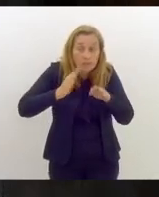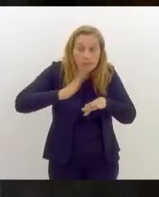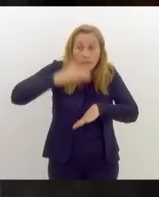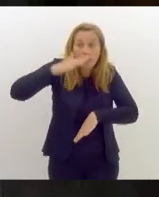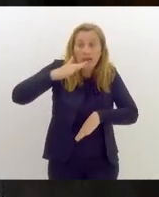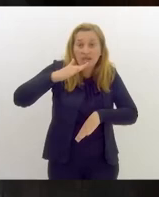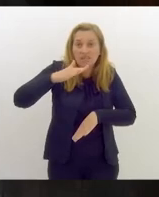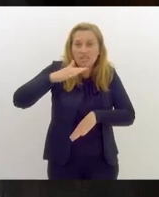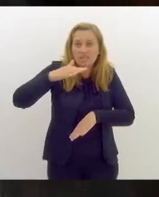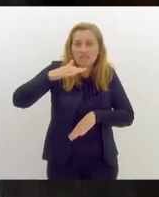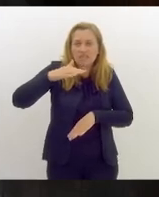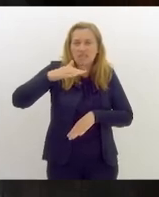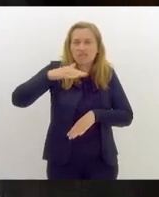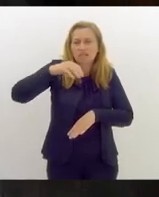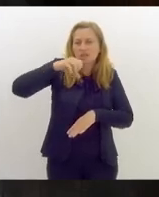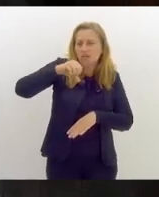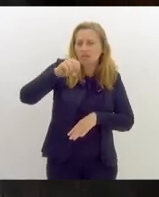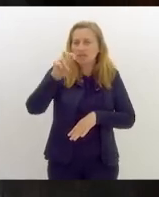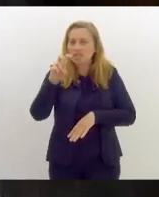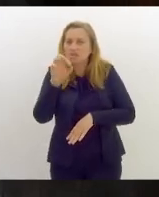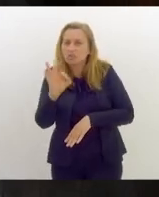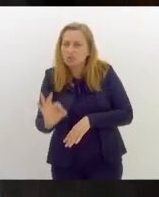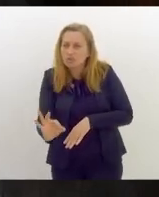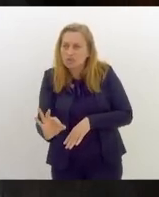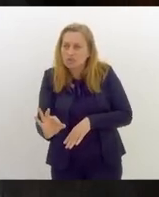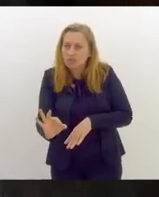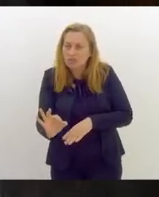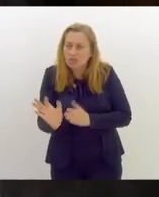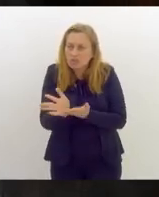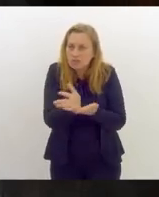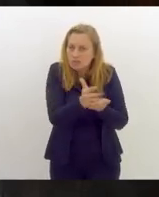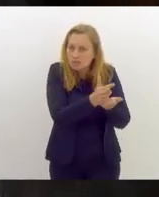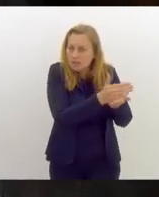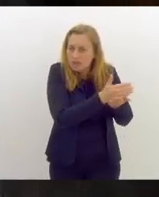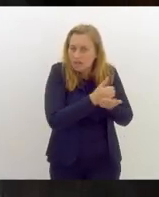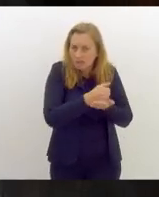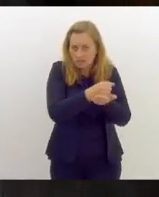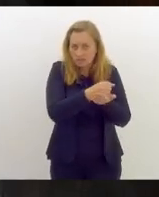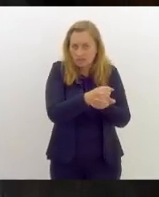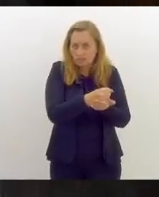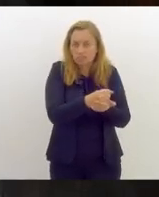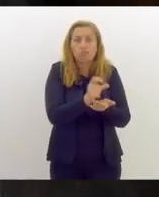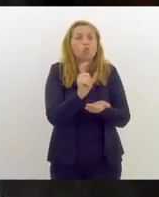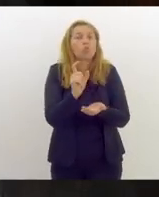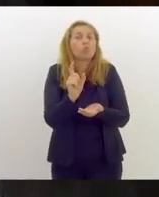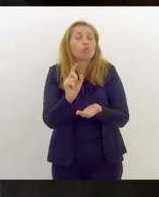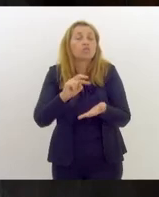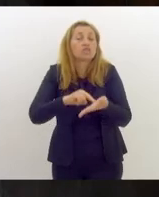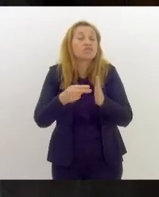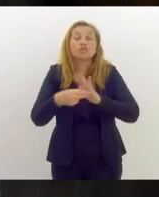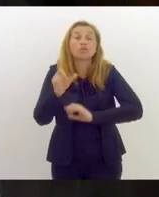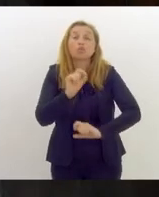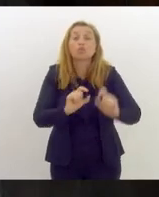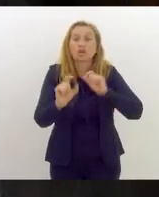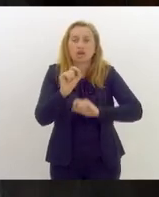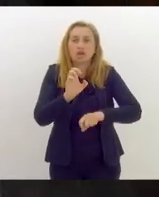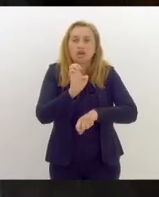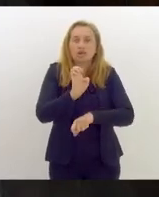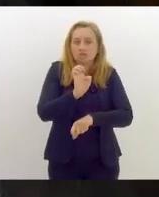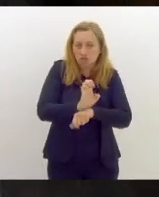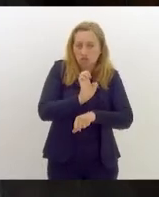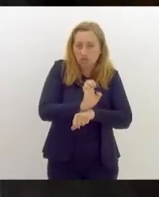nos 95% da arrecadação Isto é se o estado como vai